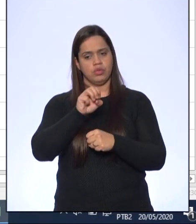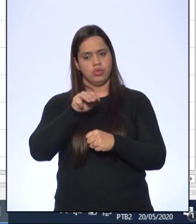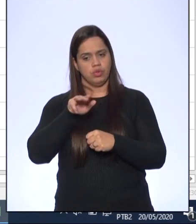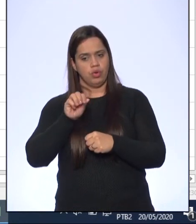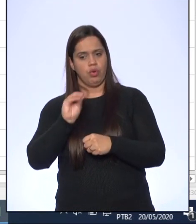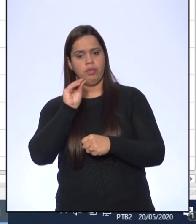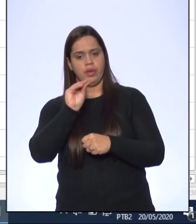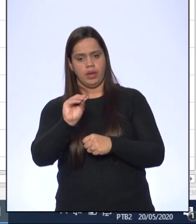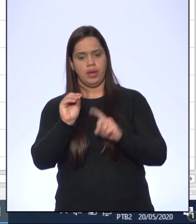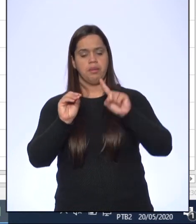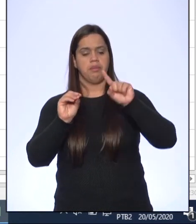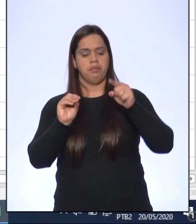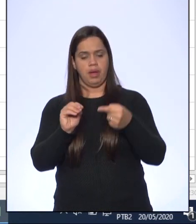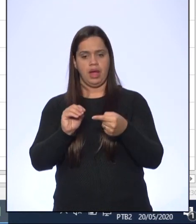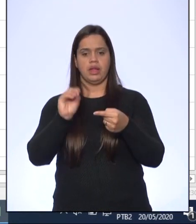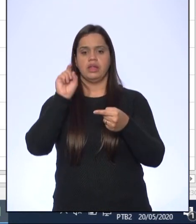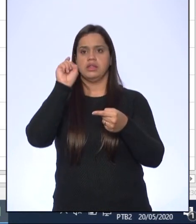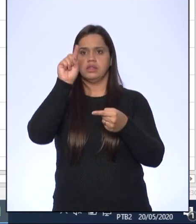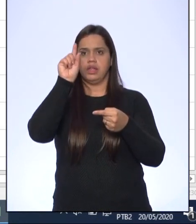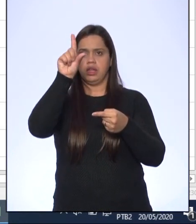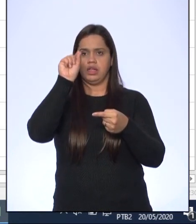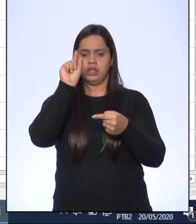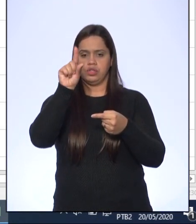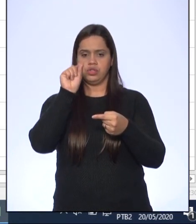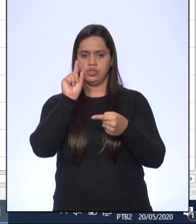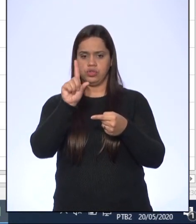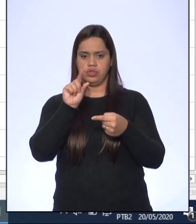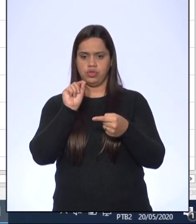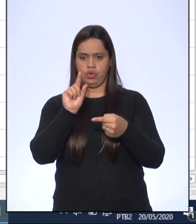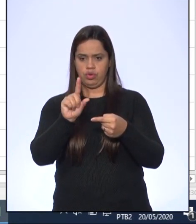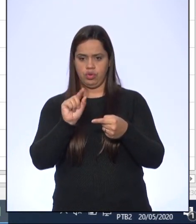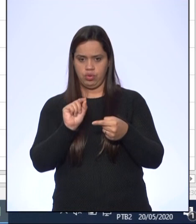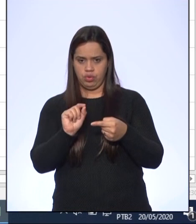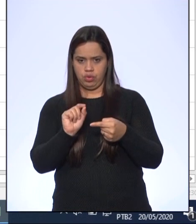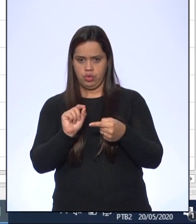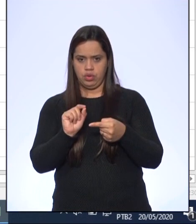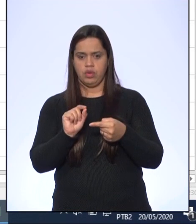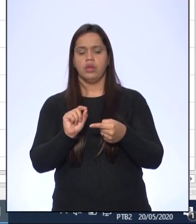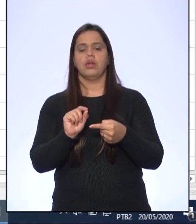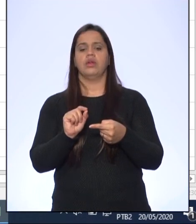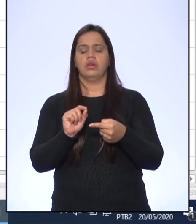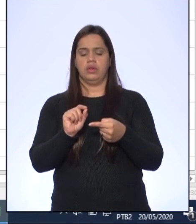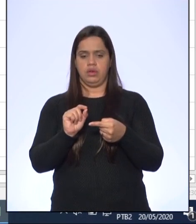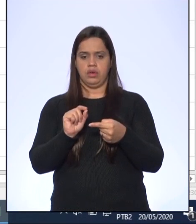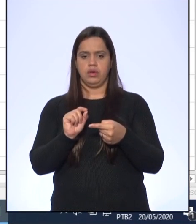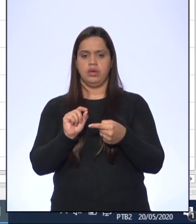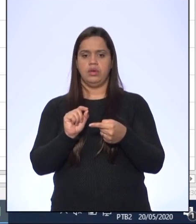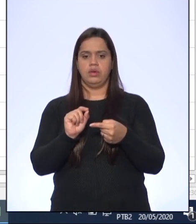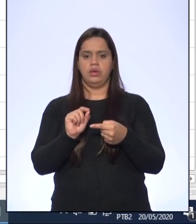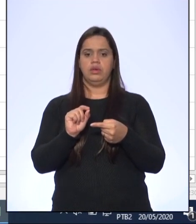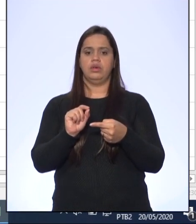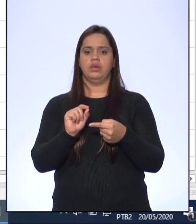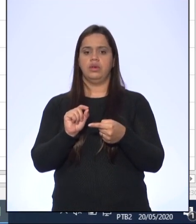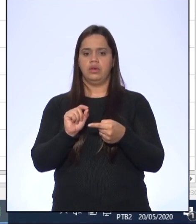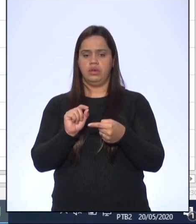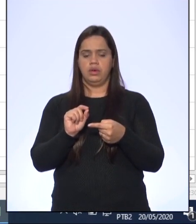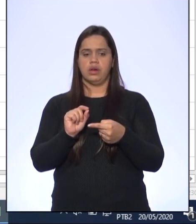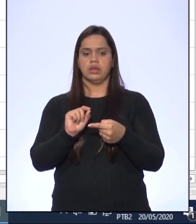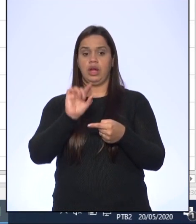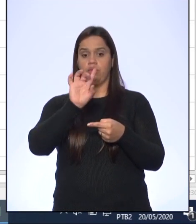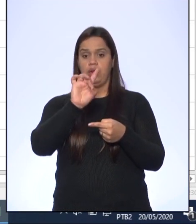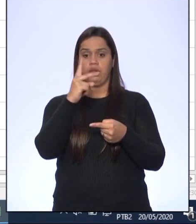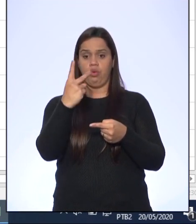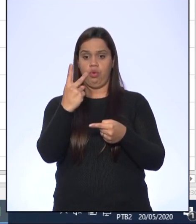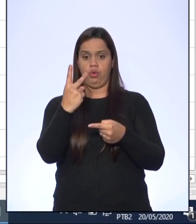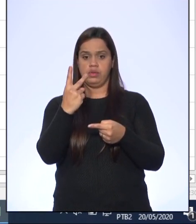soma, abro parênteses. Soma quer dizer que eu vou somar todo mundo. Somar quem? Somar do meu D2, olha